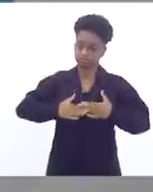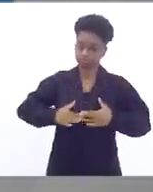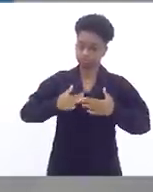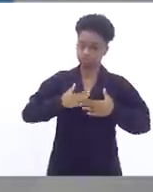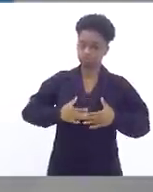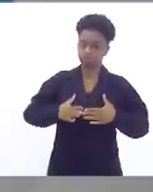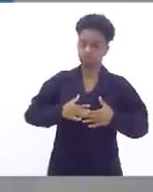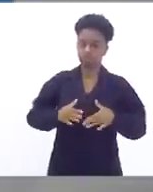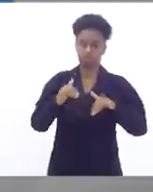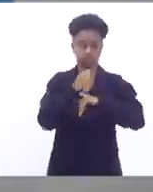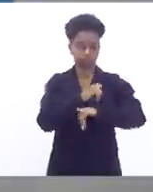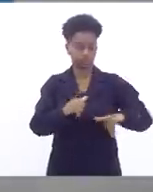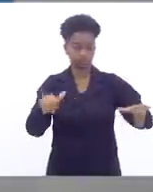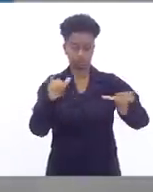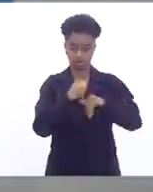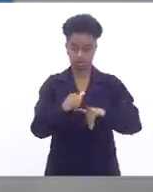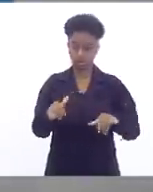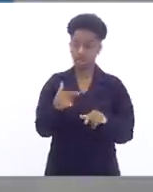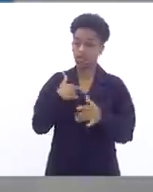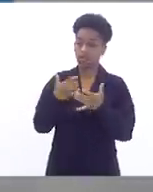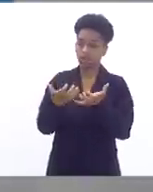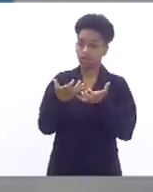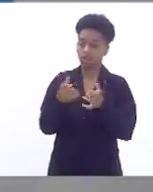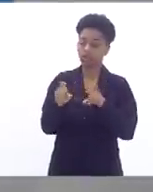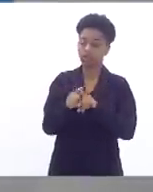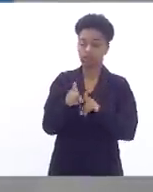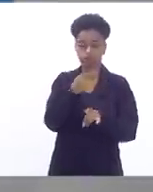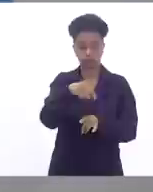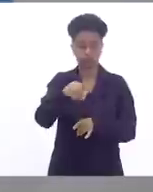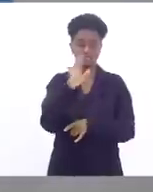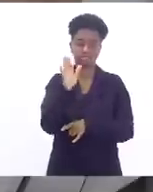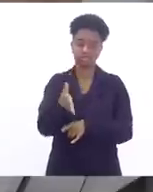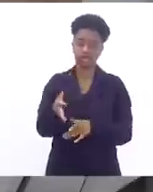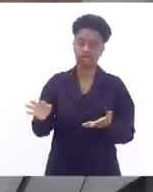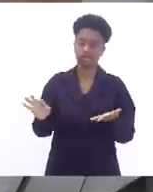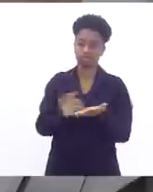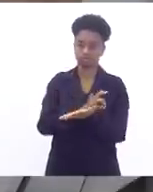a manifestação e eu queria que já se inscrevessem